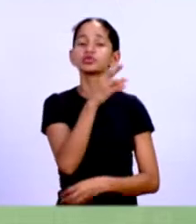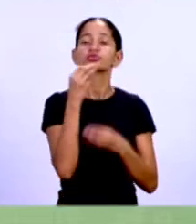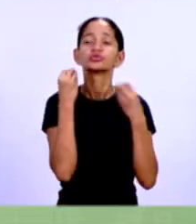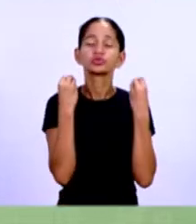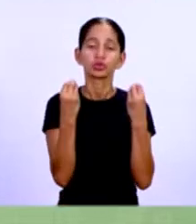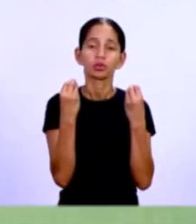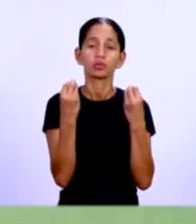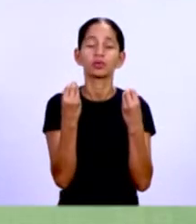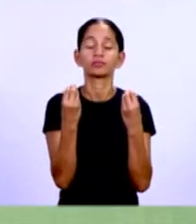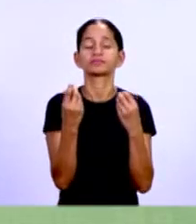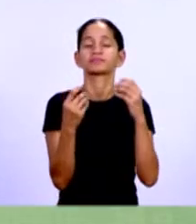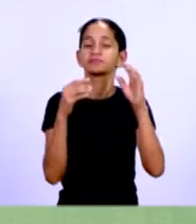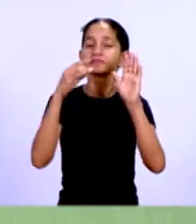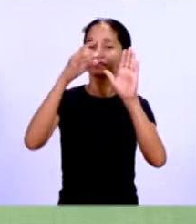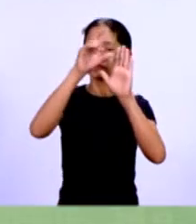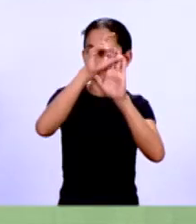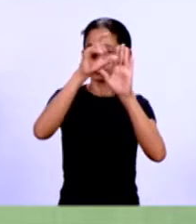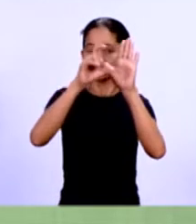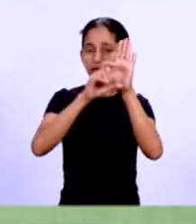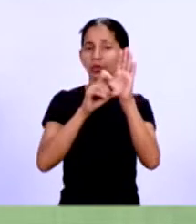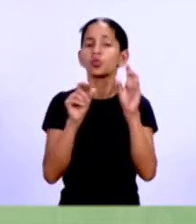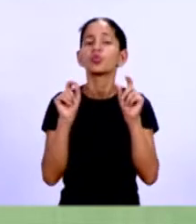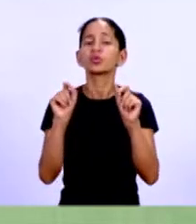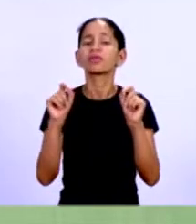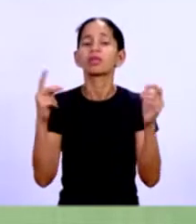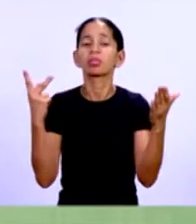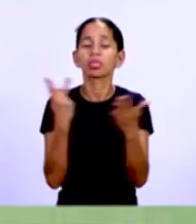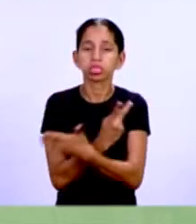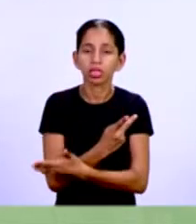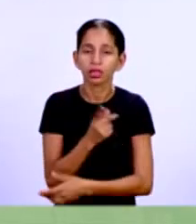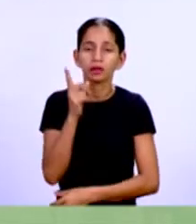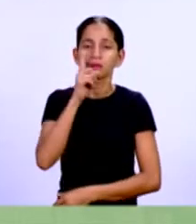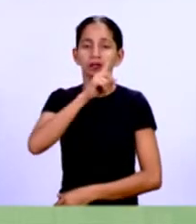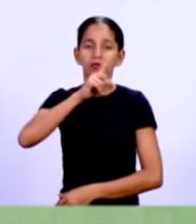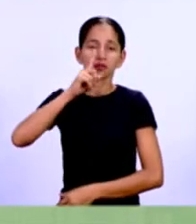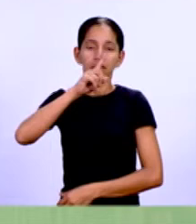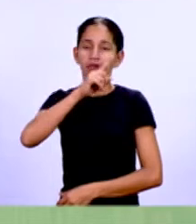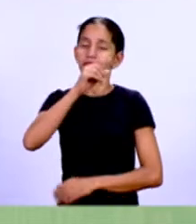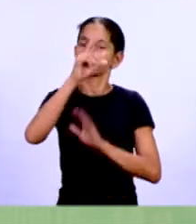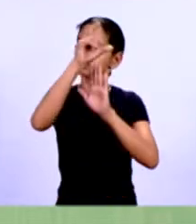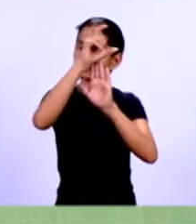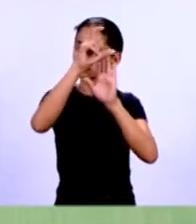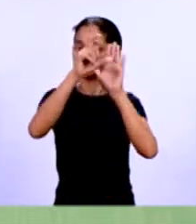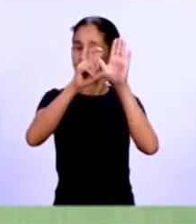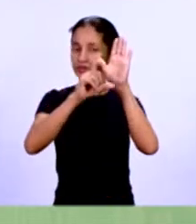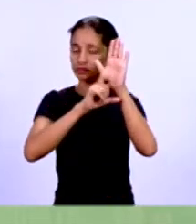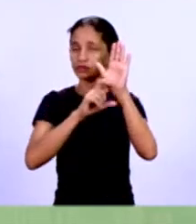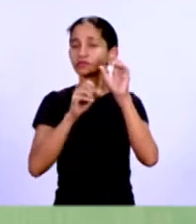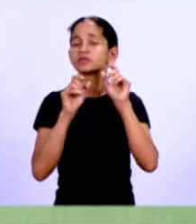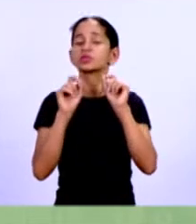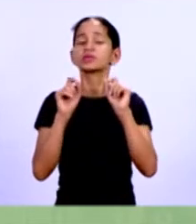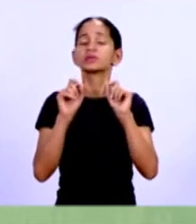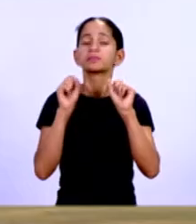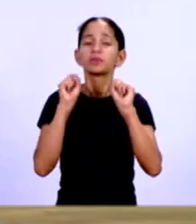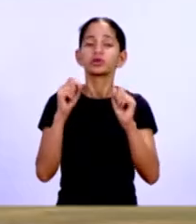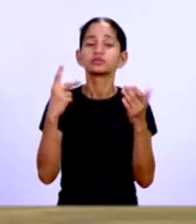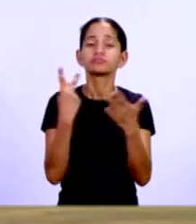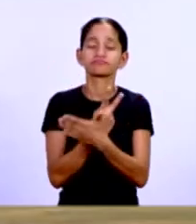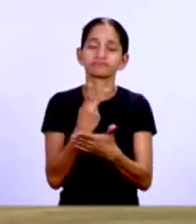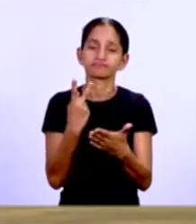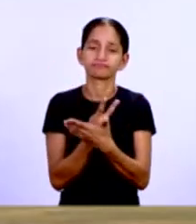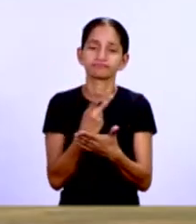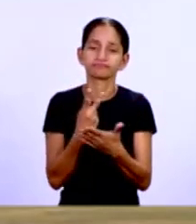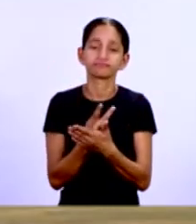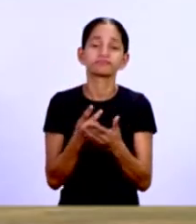que pode dar errado. O que a gente pode entender como tipo de ameaça? Nesse caso, o que pode dar errado? Nós